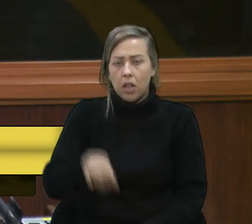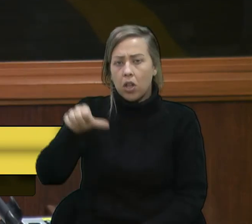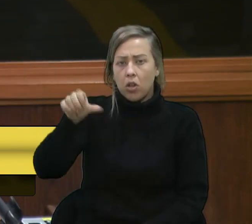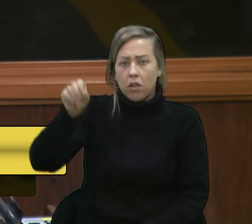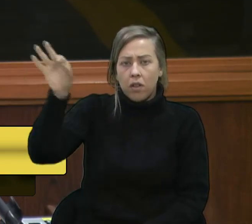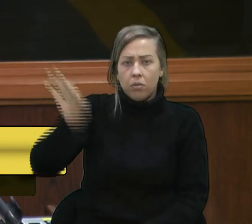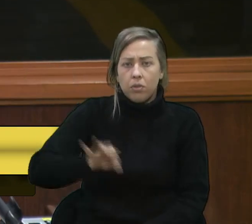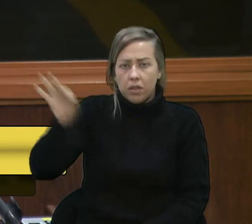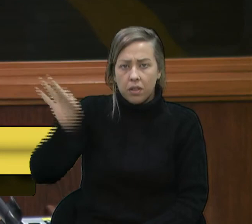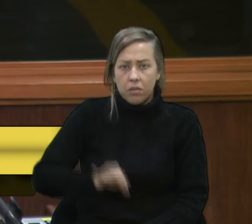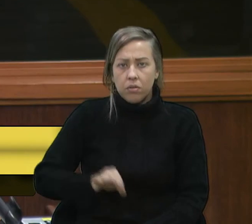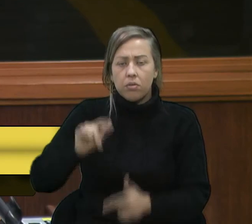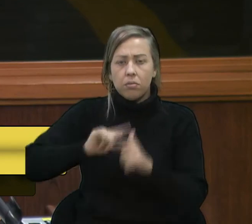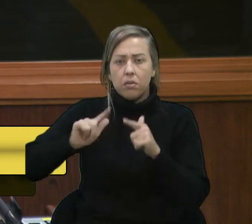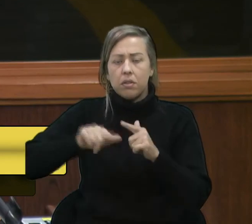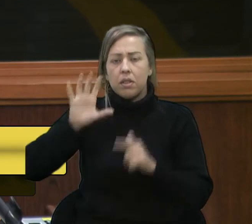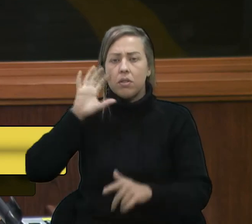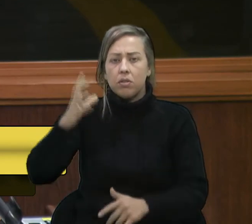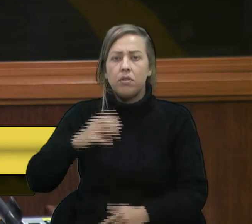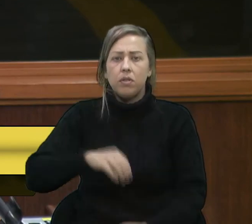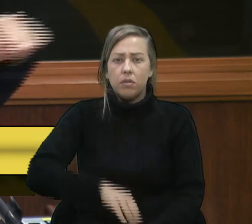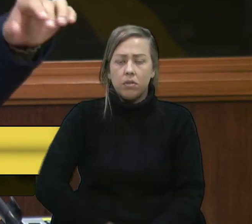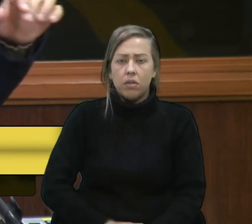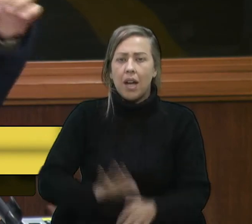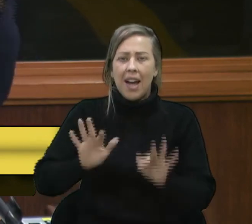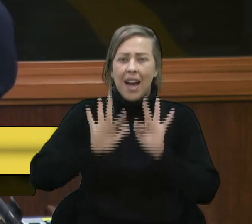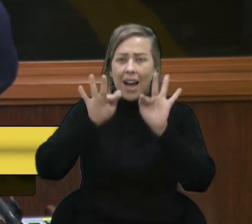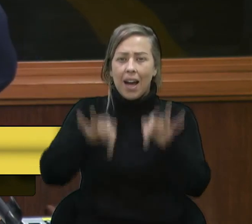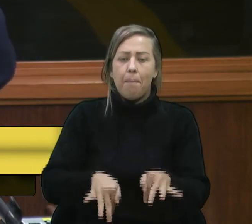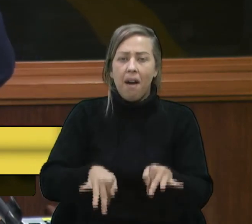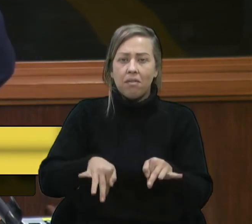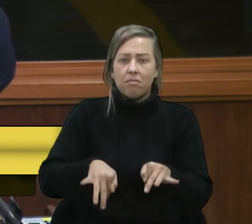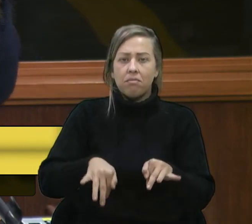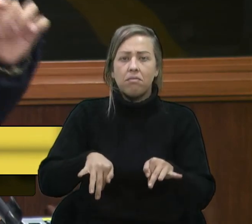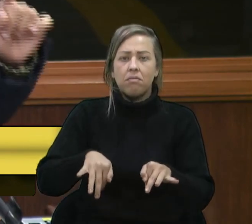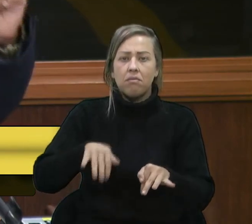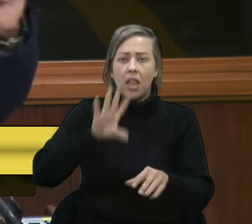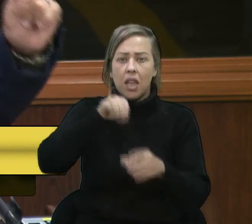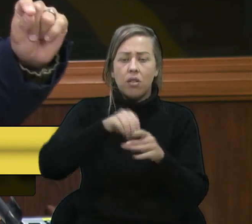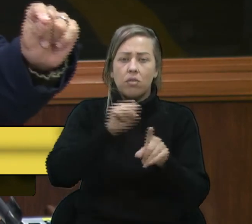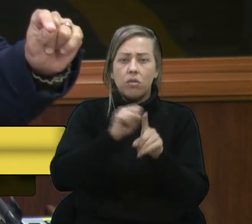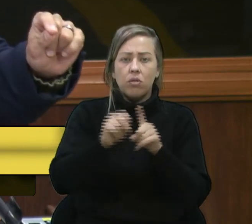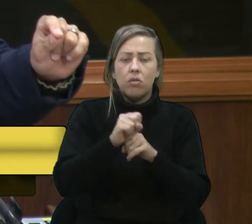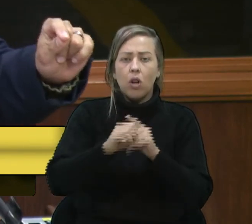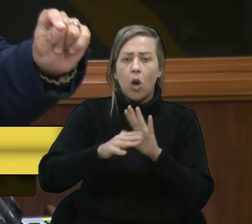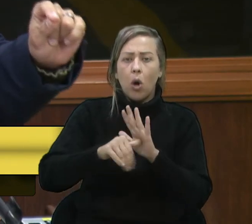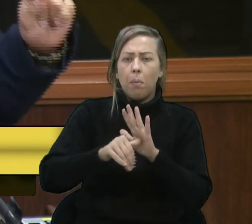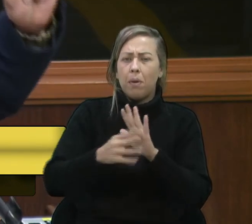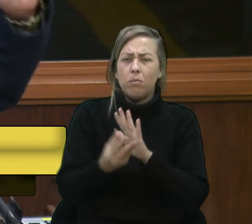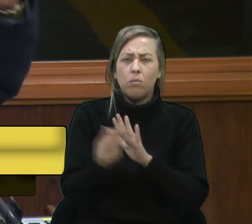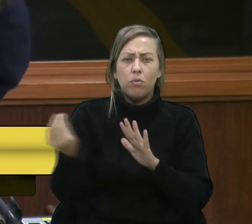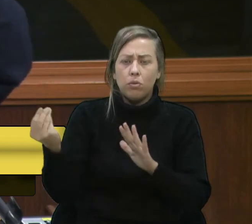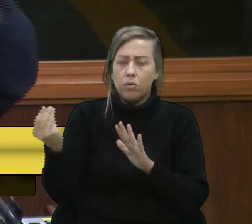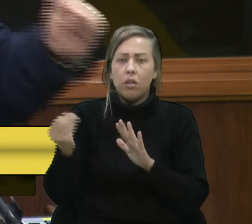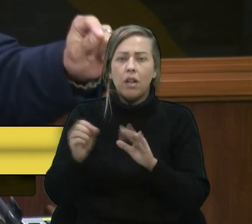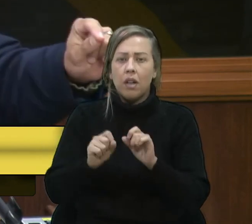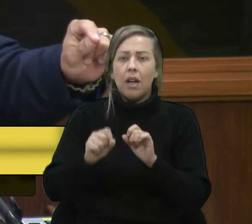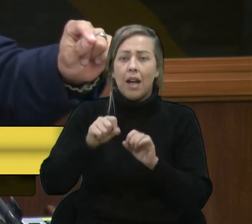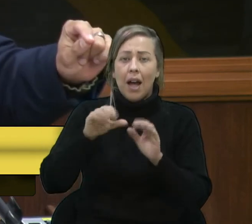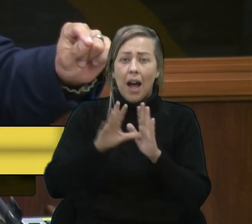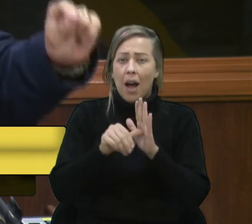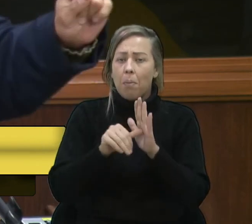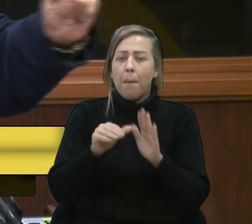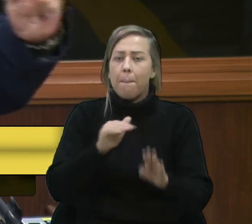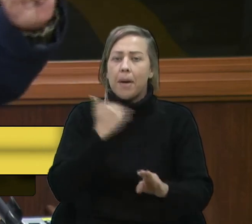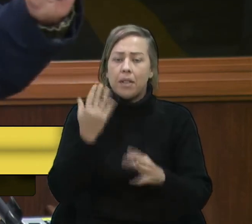90% dos problemas hoje seriam solucionados. Só acabar com essa máfia que existe na sociedade, que a corrupção ela mata e bastante no